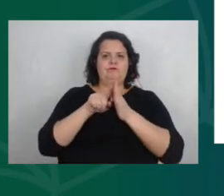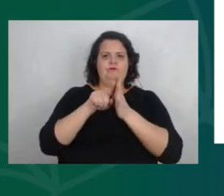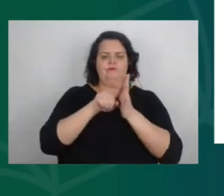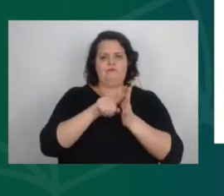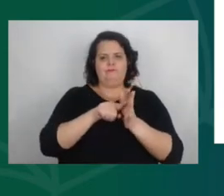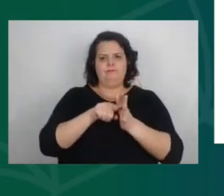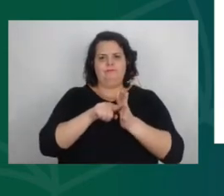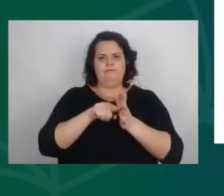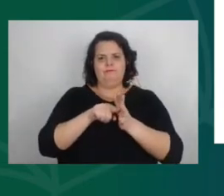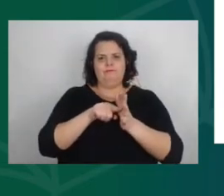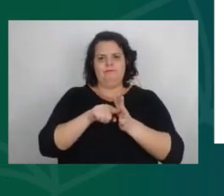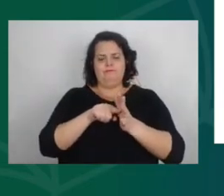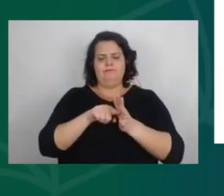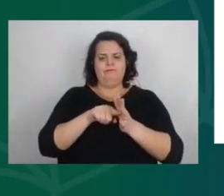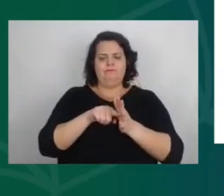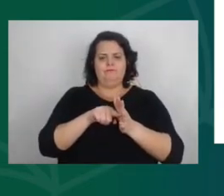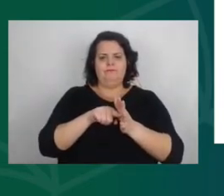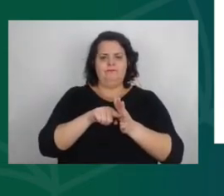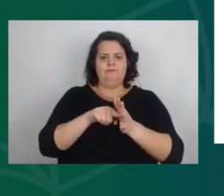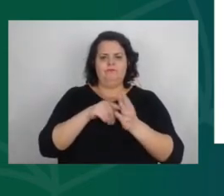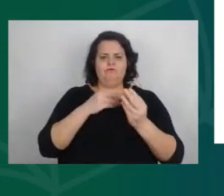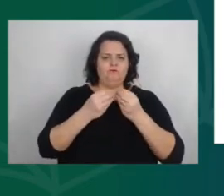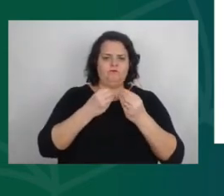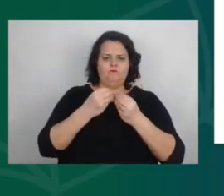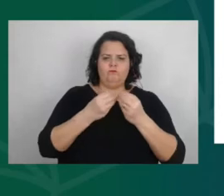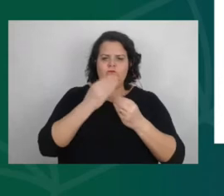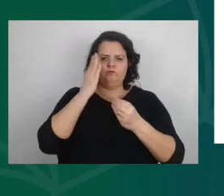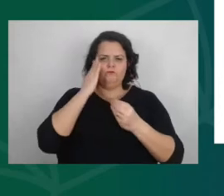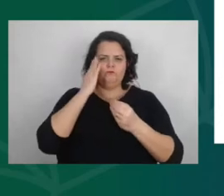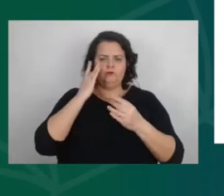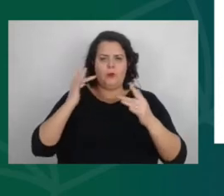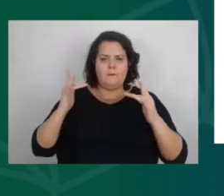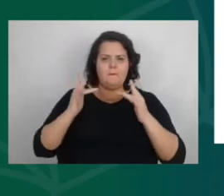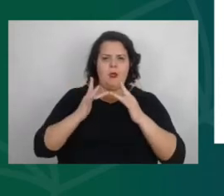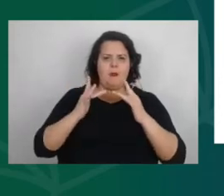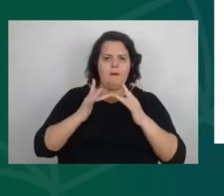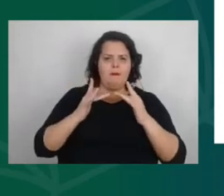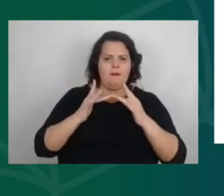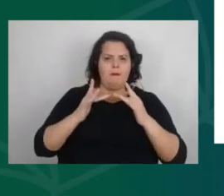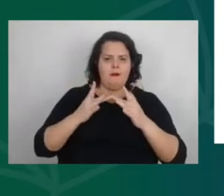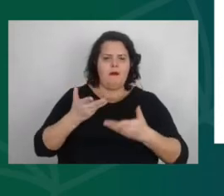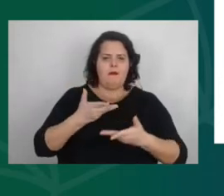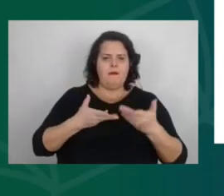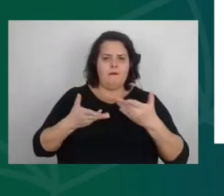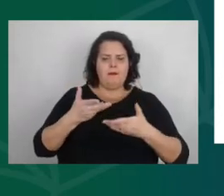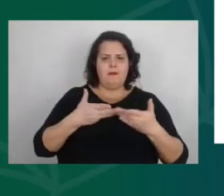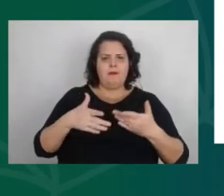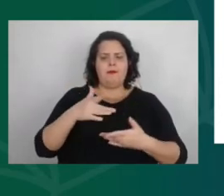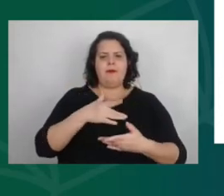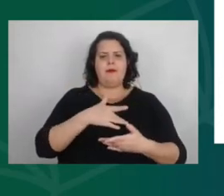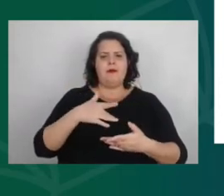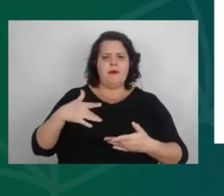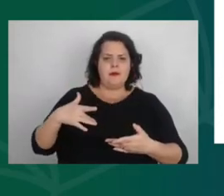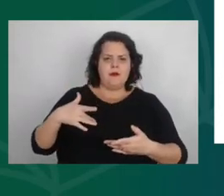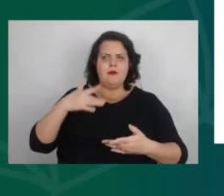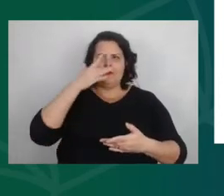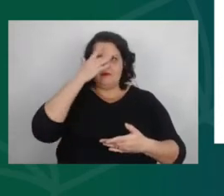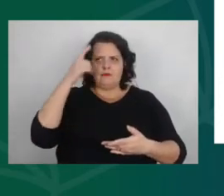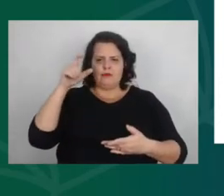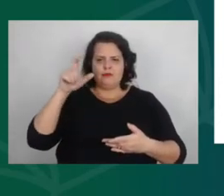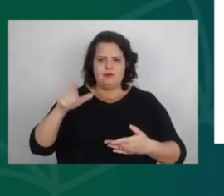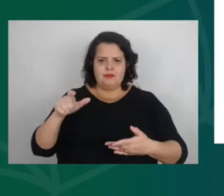gente investiga essa interação que a gente diz entre o homem e o meio ambiente, né? Aqui no